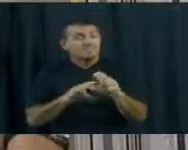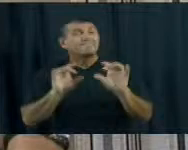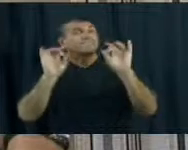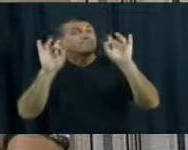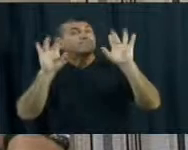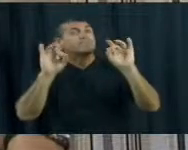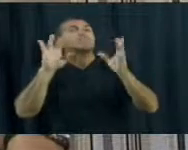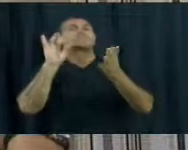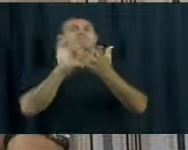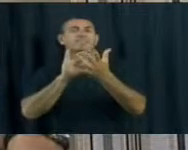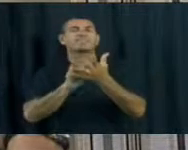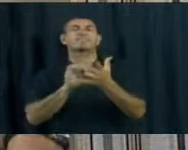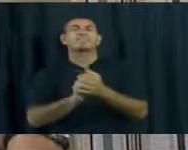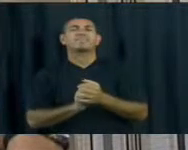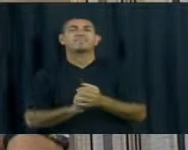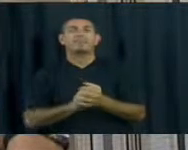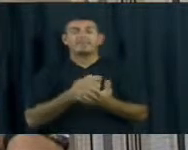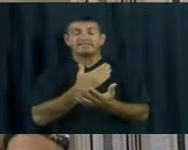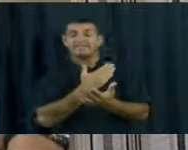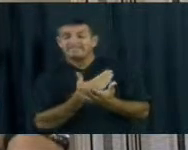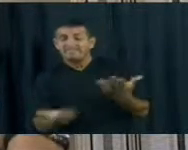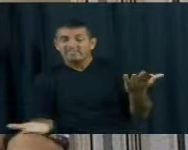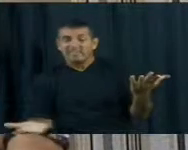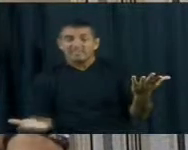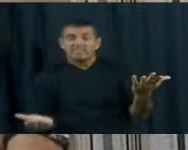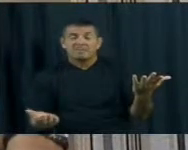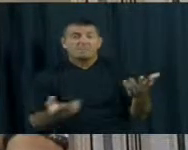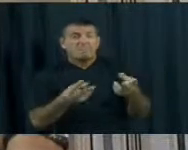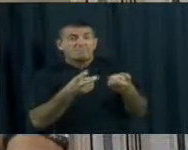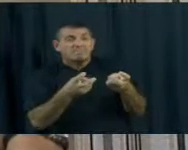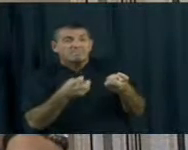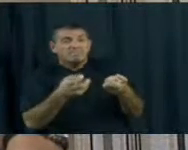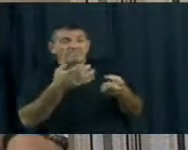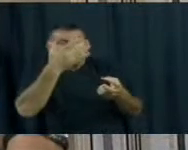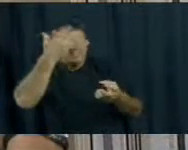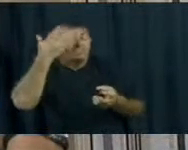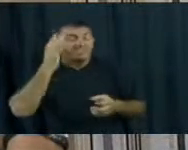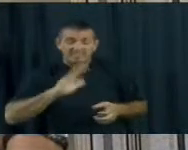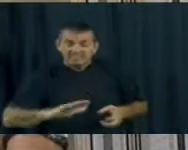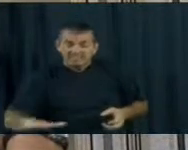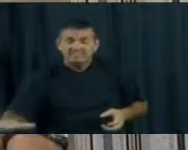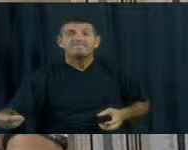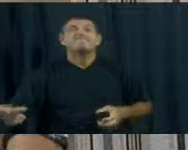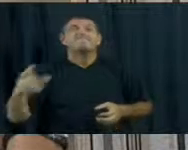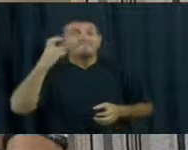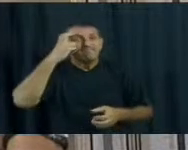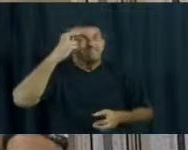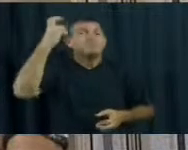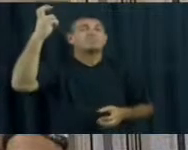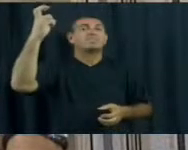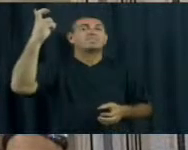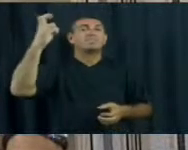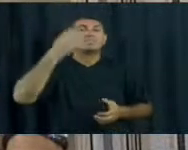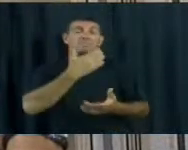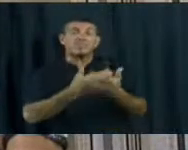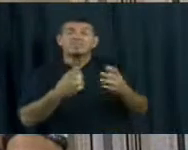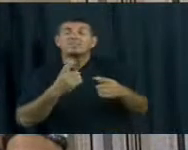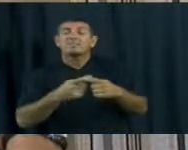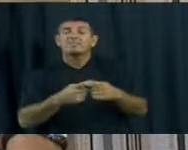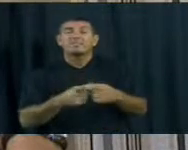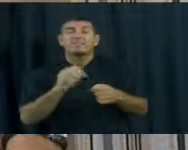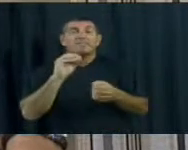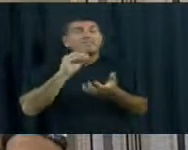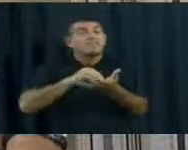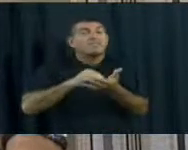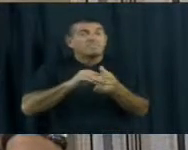às vezes, a gente perde um potencial incrível, porque elas são inteligentes demais, mas